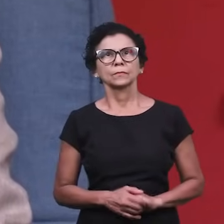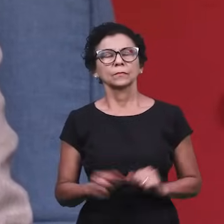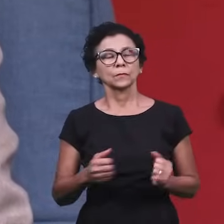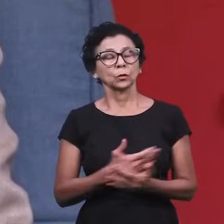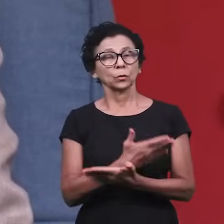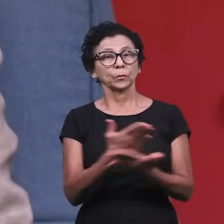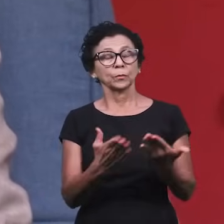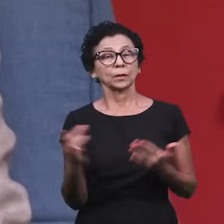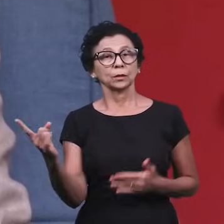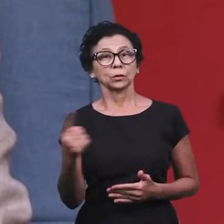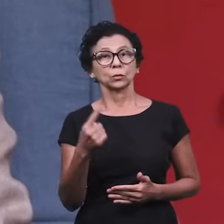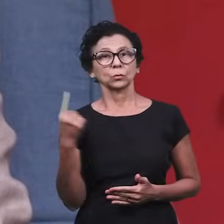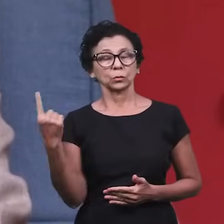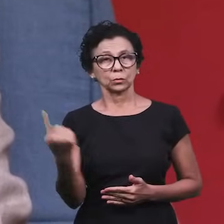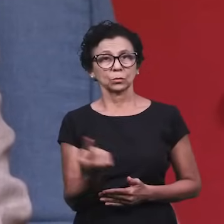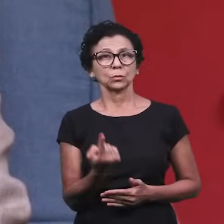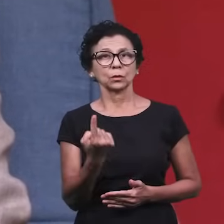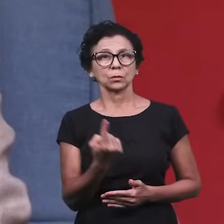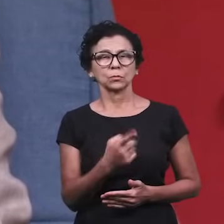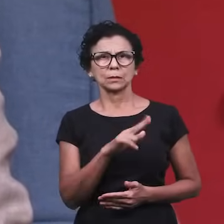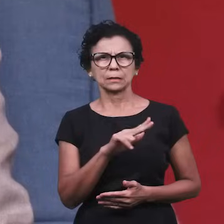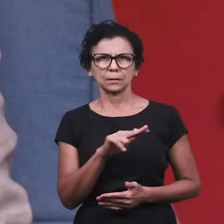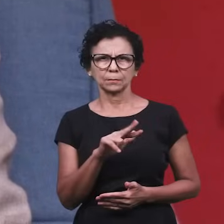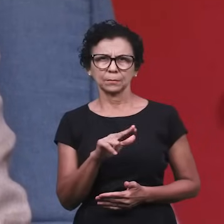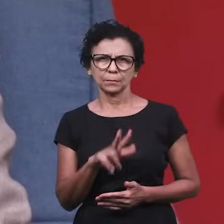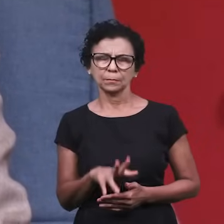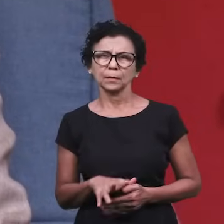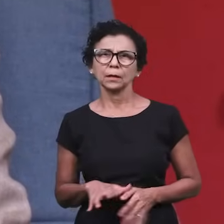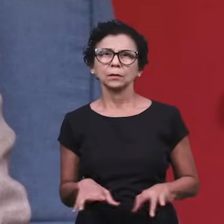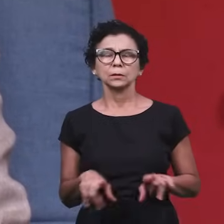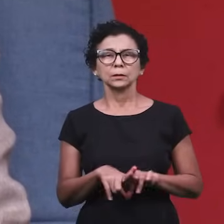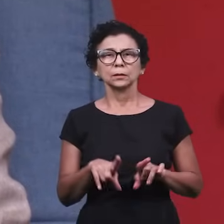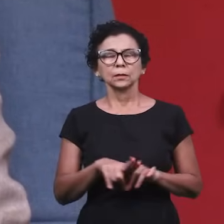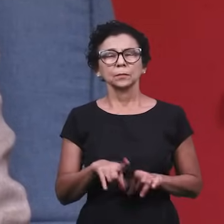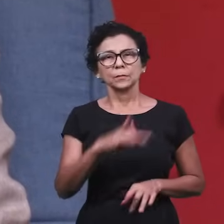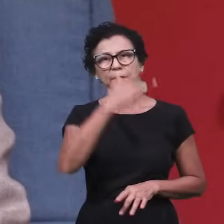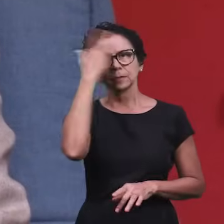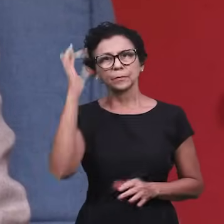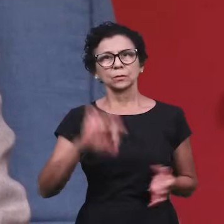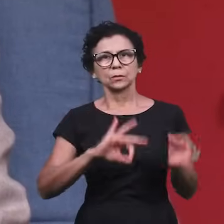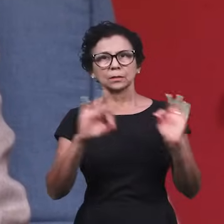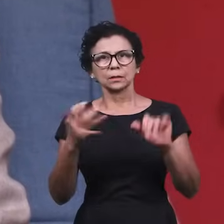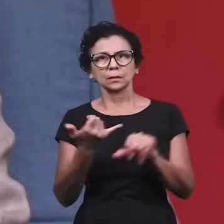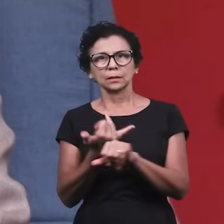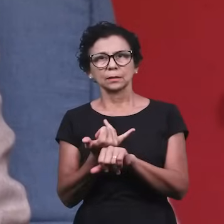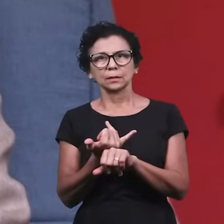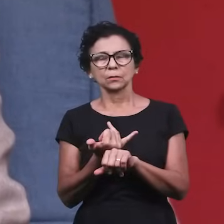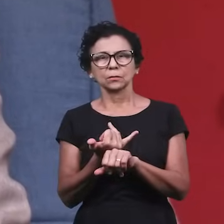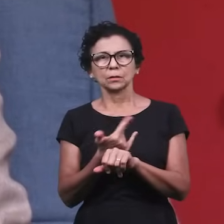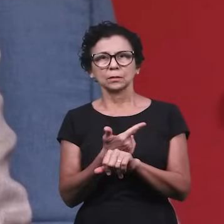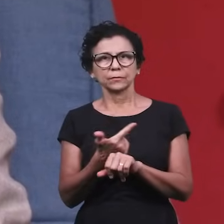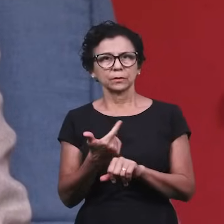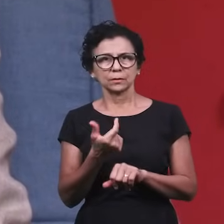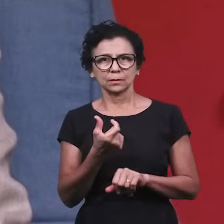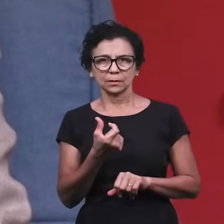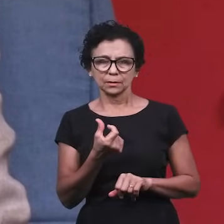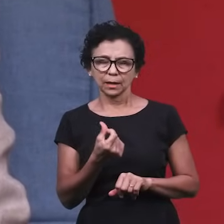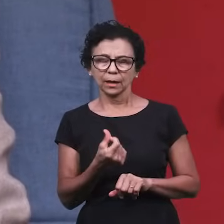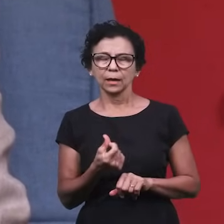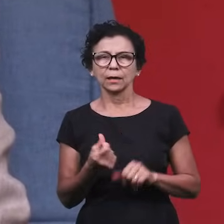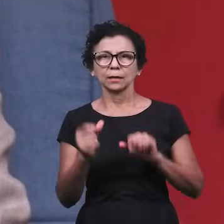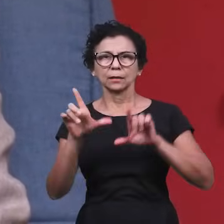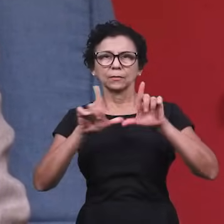Eu quero saudar a todos os nossos irmãos, aqueles que nos veem pelo canal 126 TV Aberta